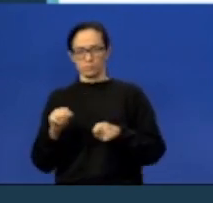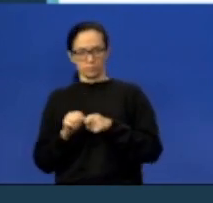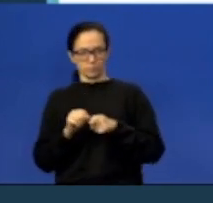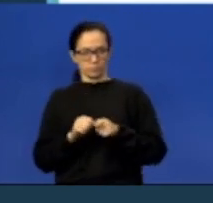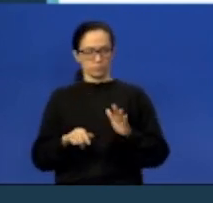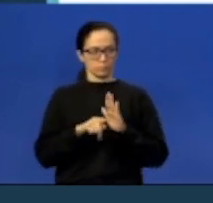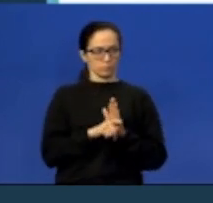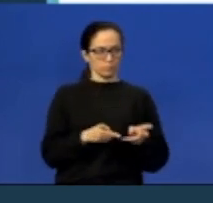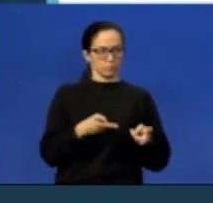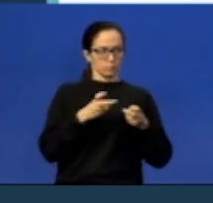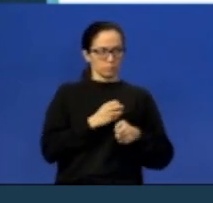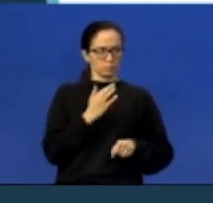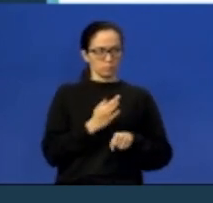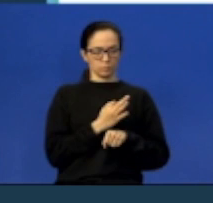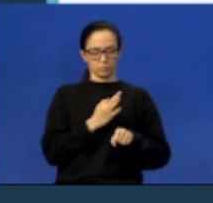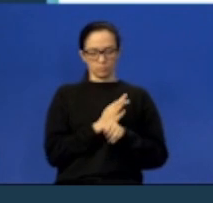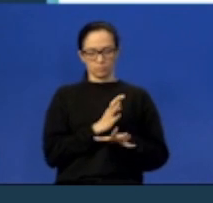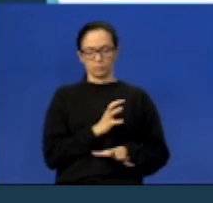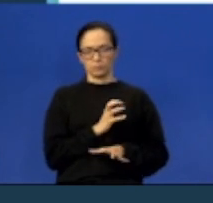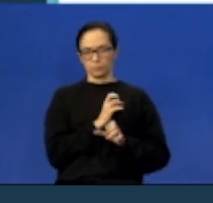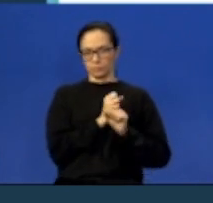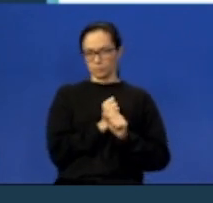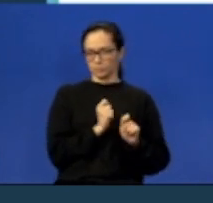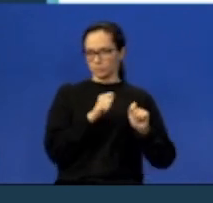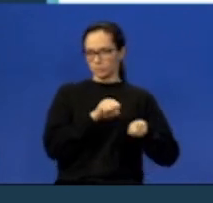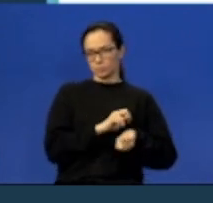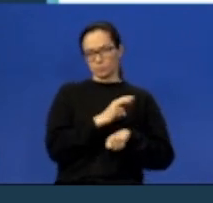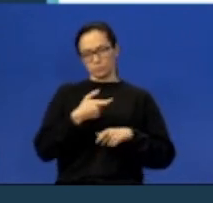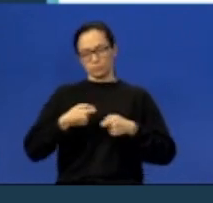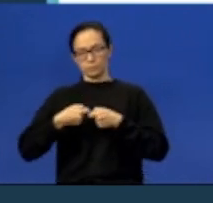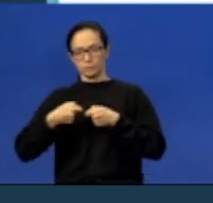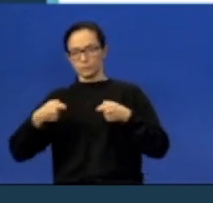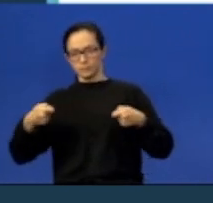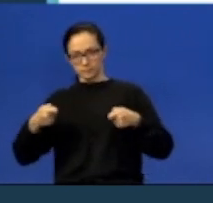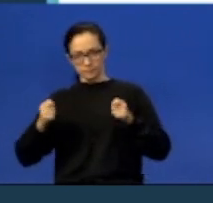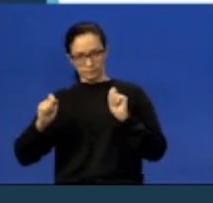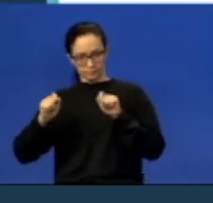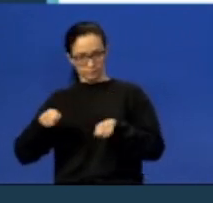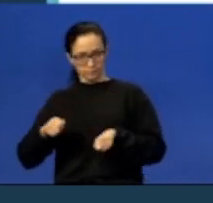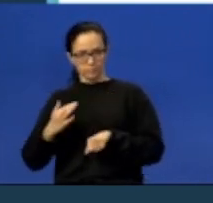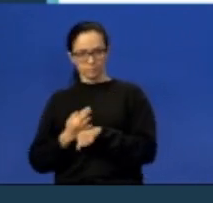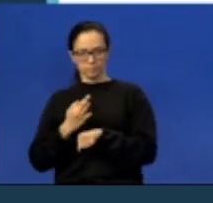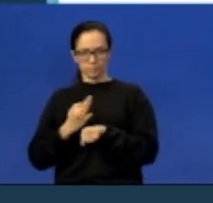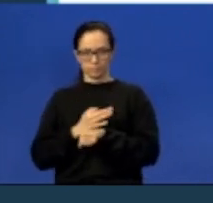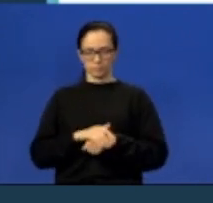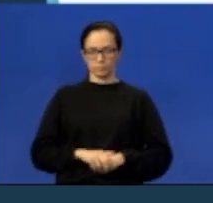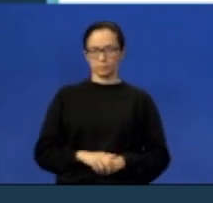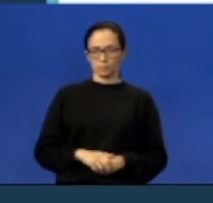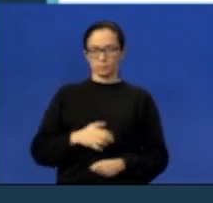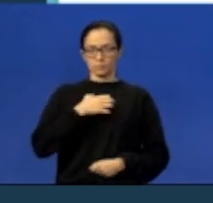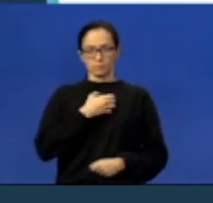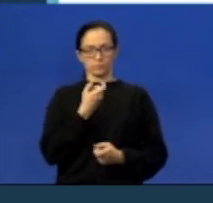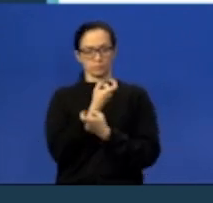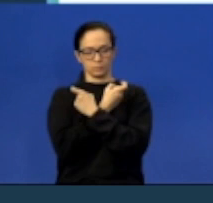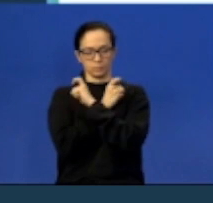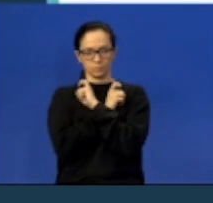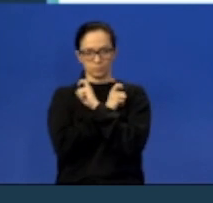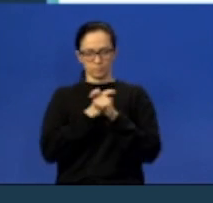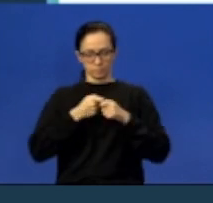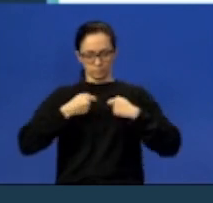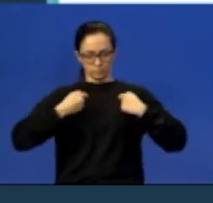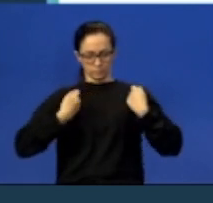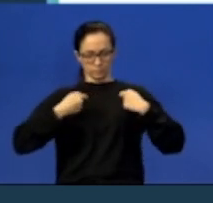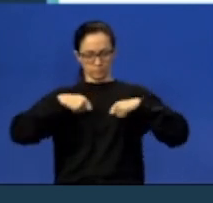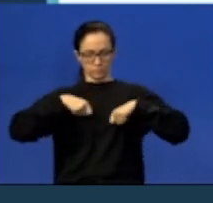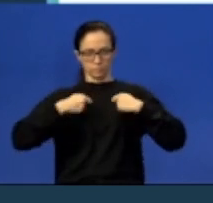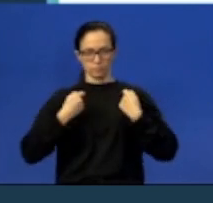capacidade de resistir a uma força de tração ou de estiramento. É essa capacidade elástica do tecido ósseo que